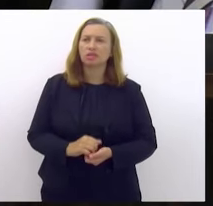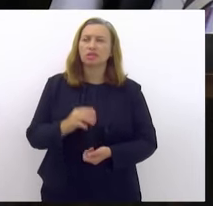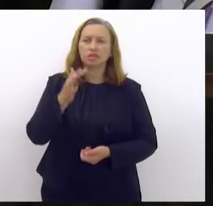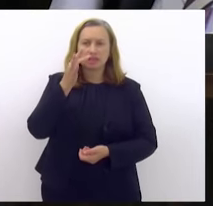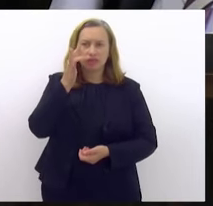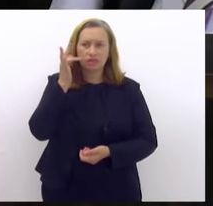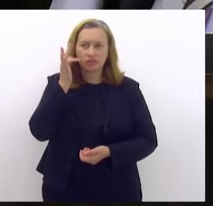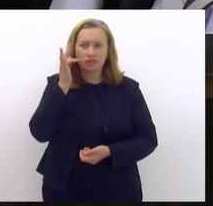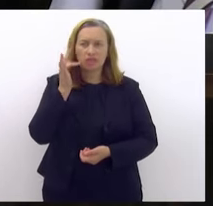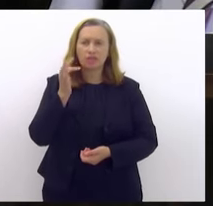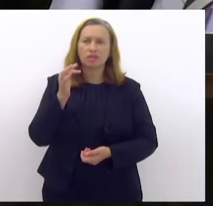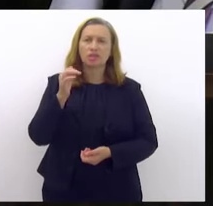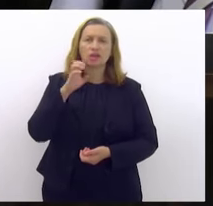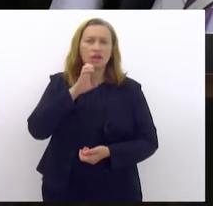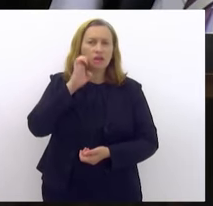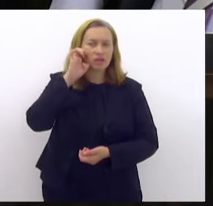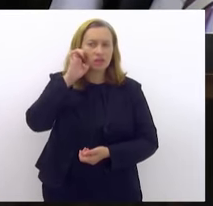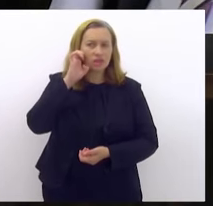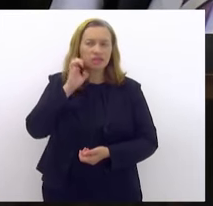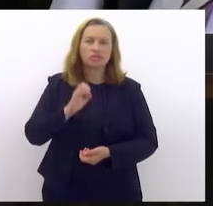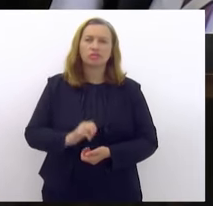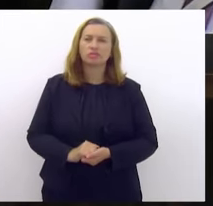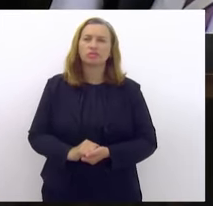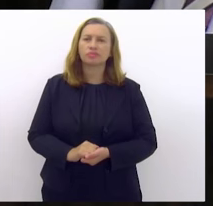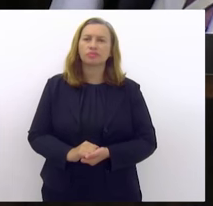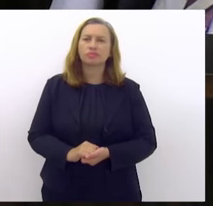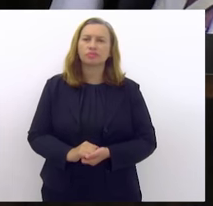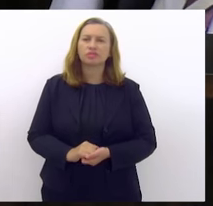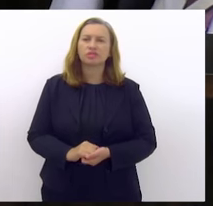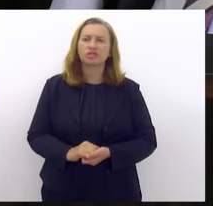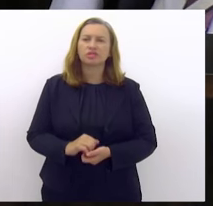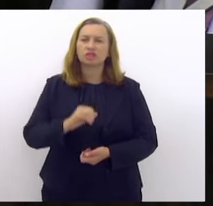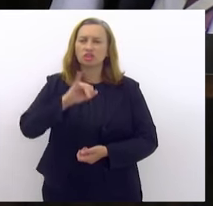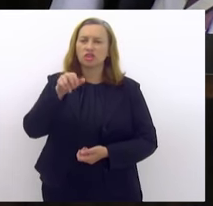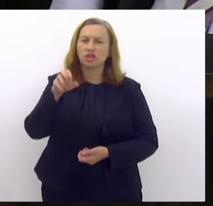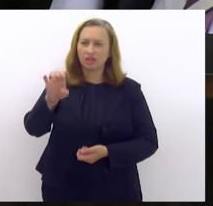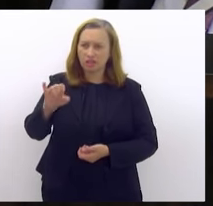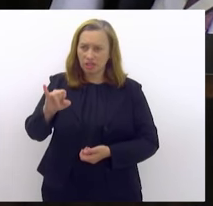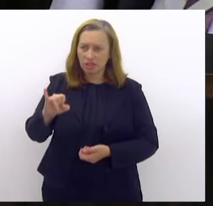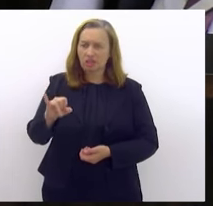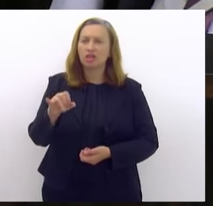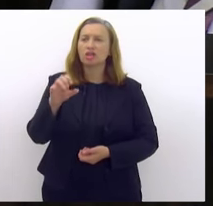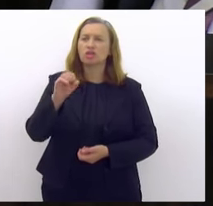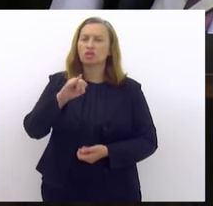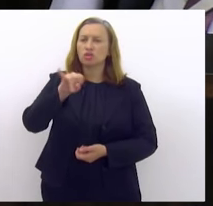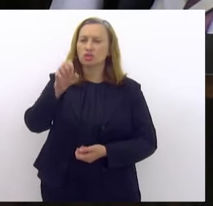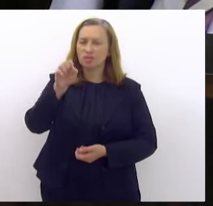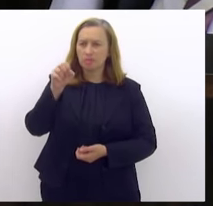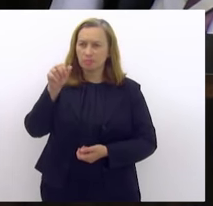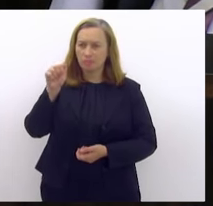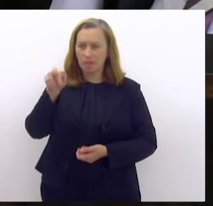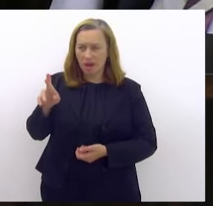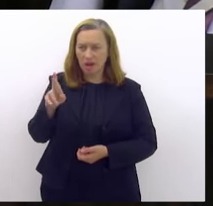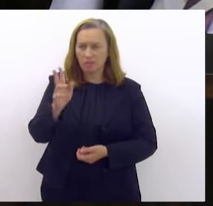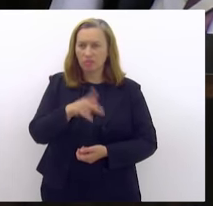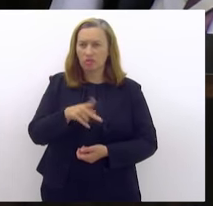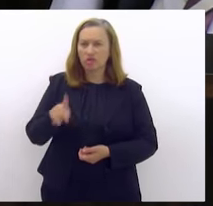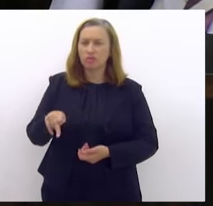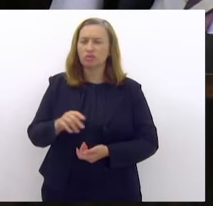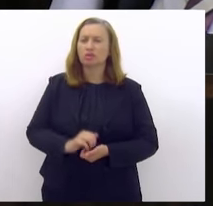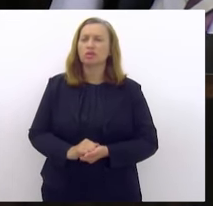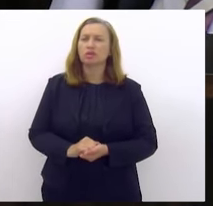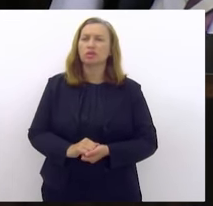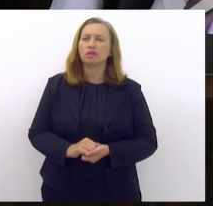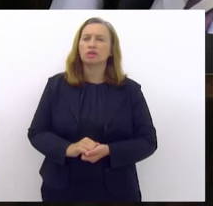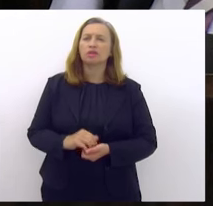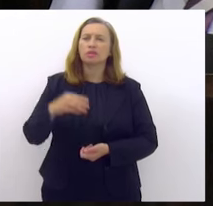Serafim, Érica Takimoto, Jari, Josimar, professor Josimar,